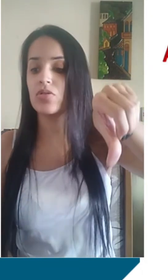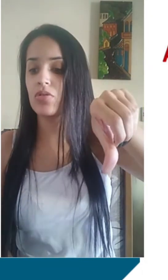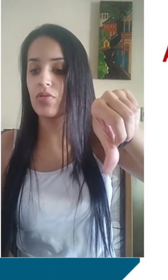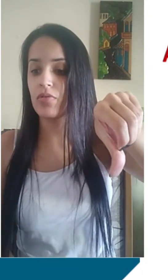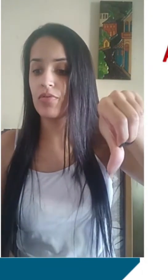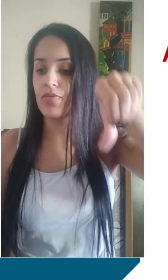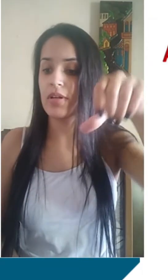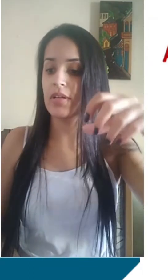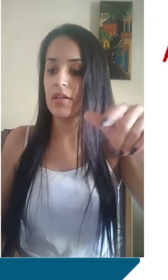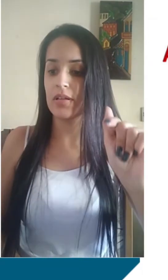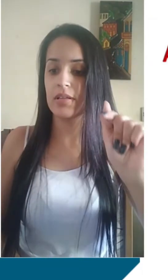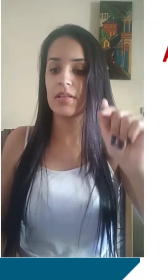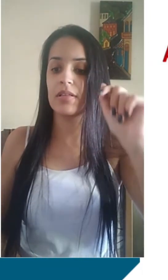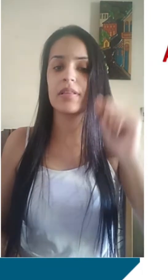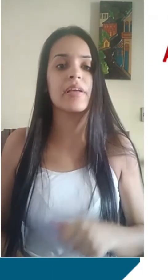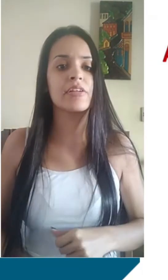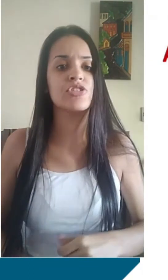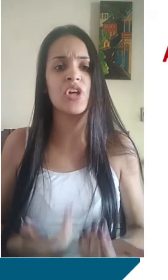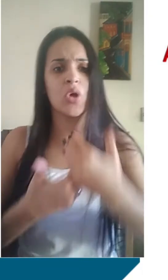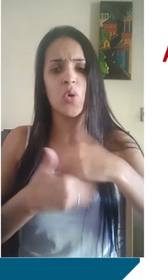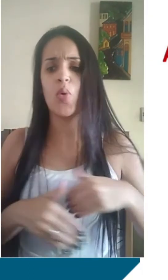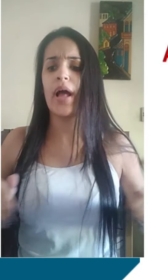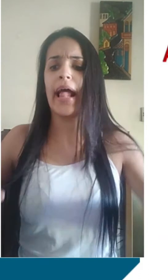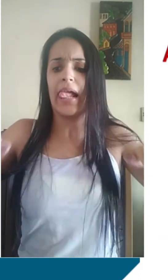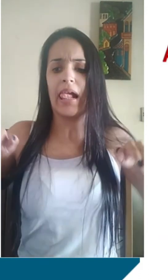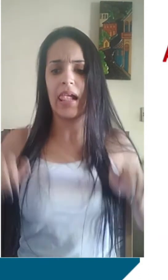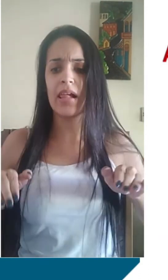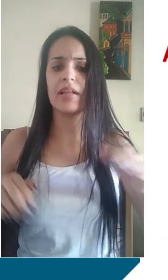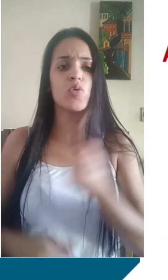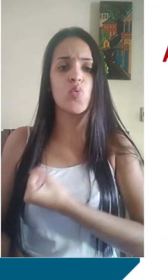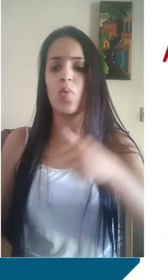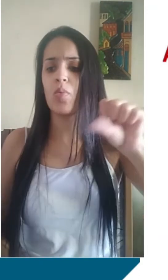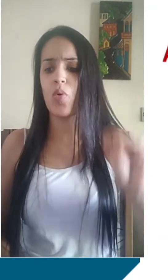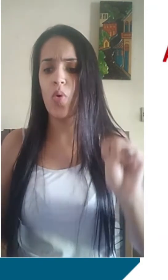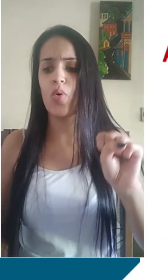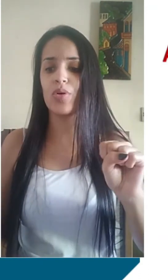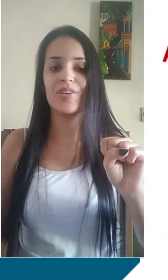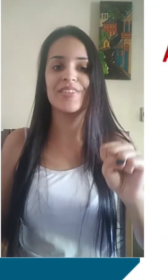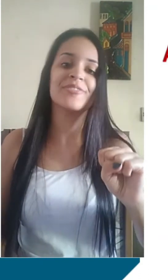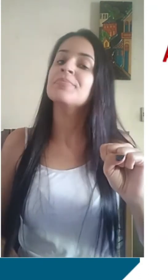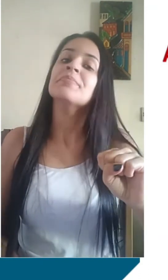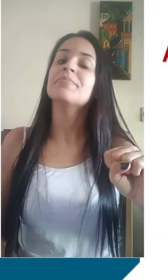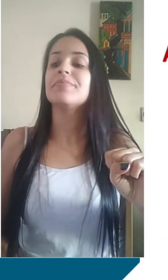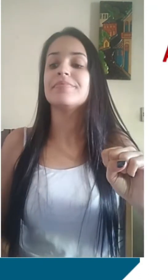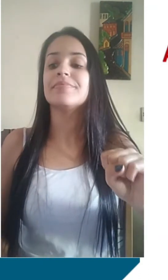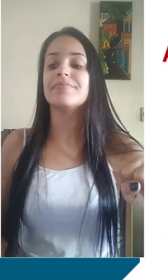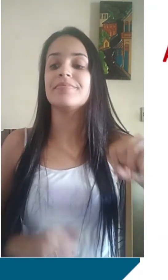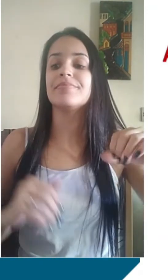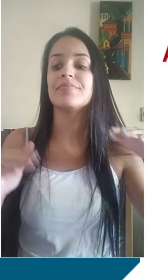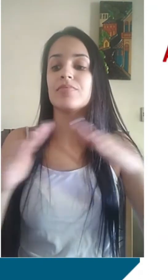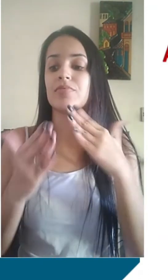1937. Suas principais obras são Meridionais, 1884, e Versos e